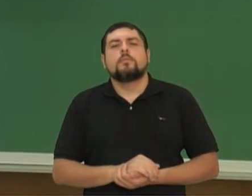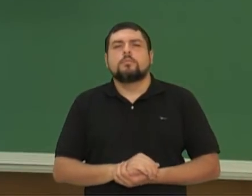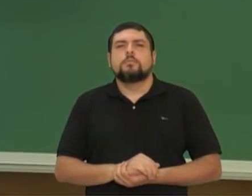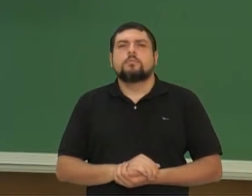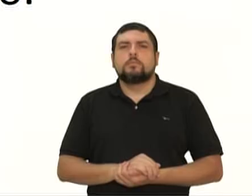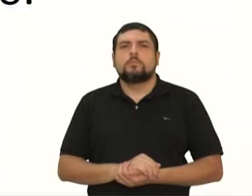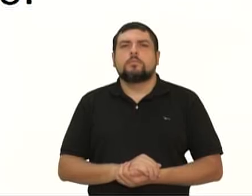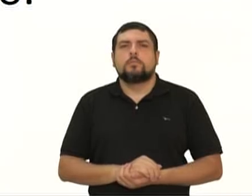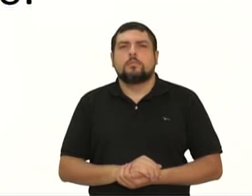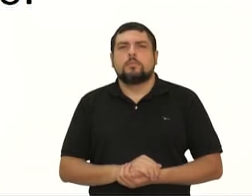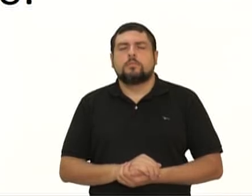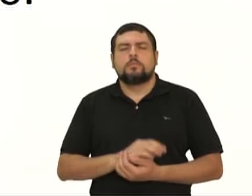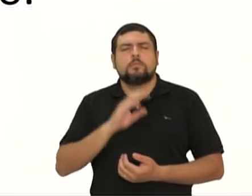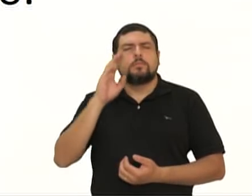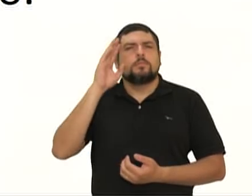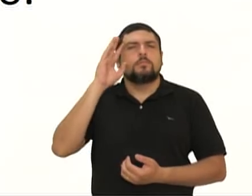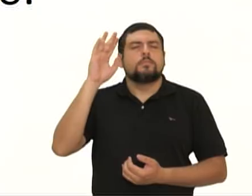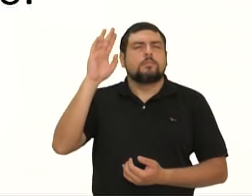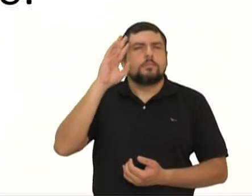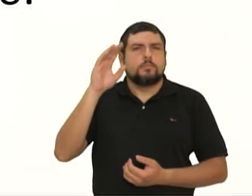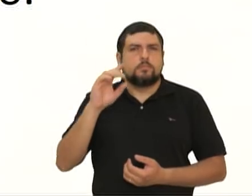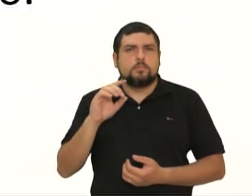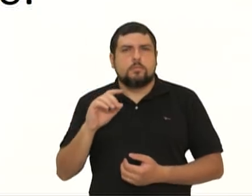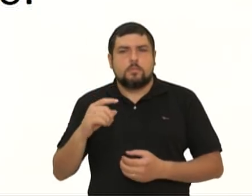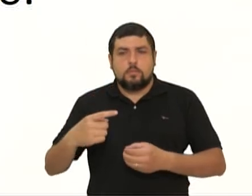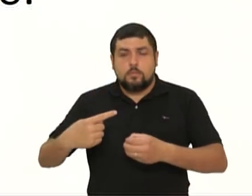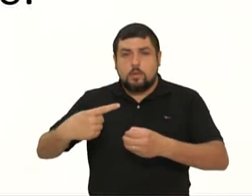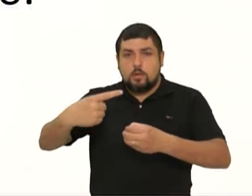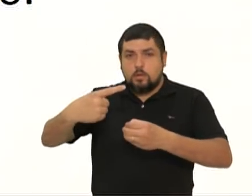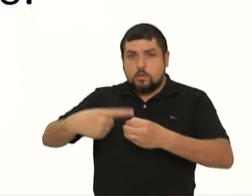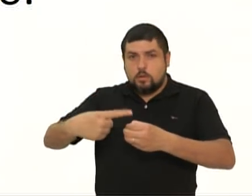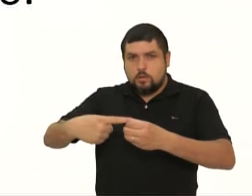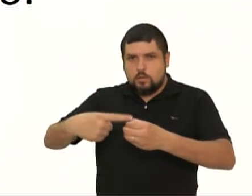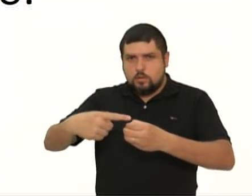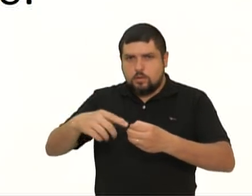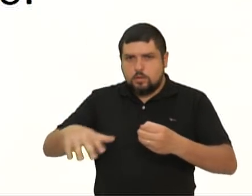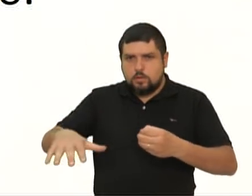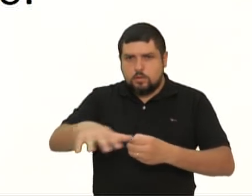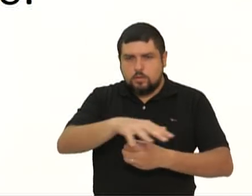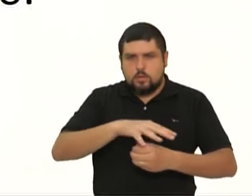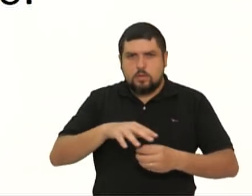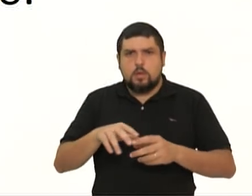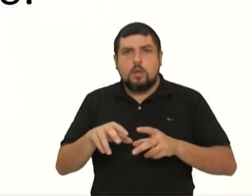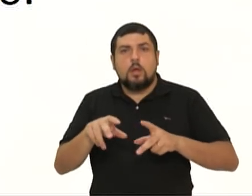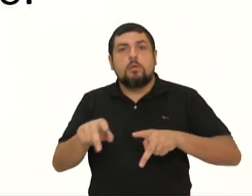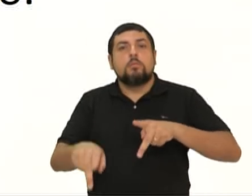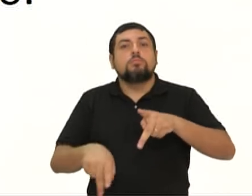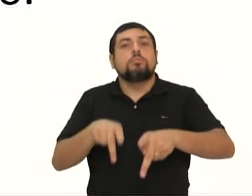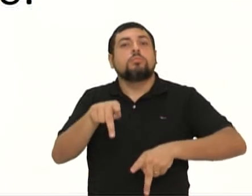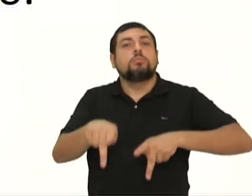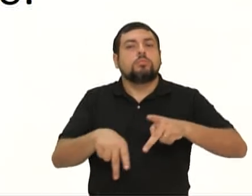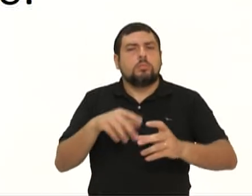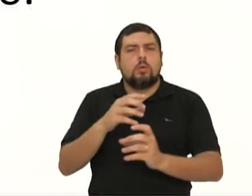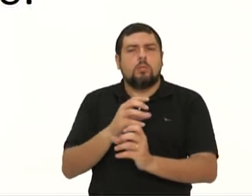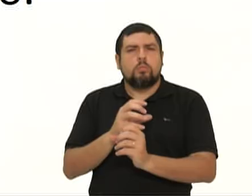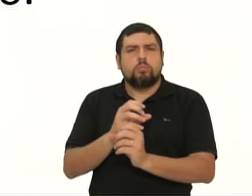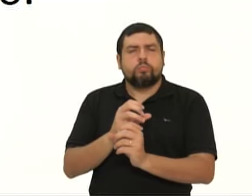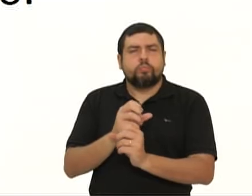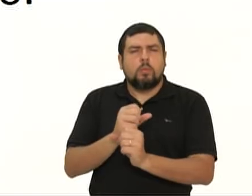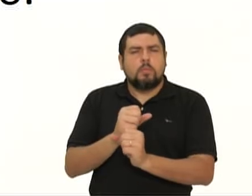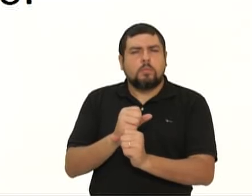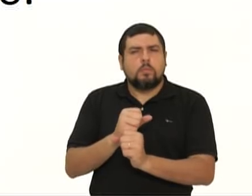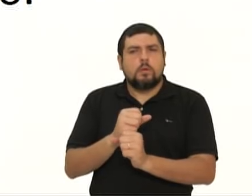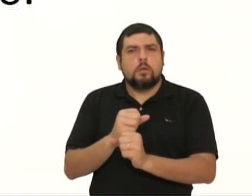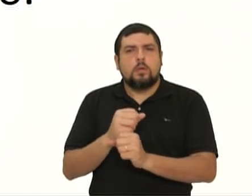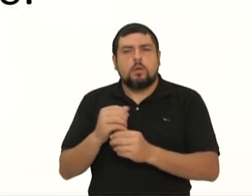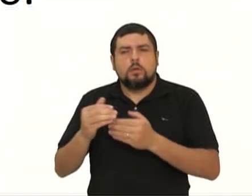Suponhamos que a população de uma certa cidade seja estimada para daqui a